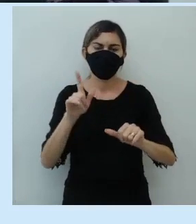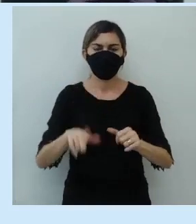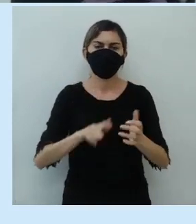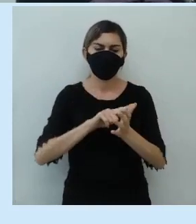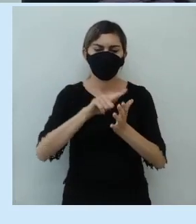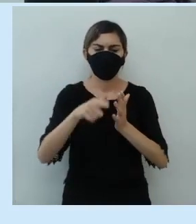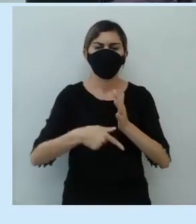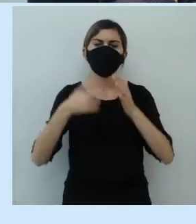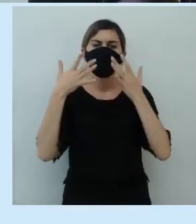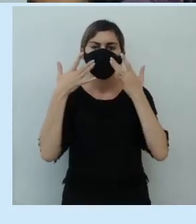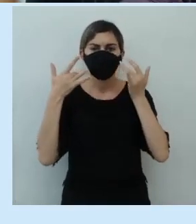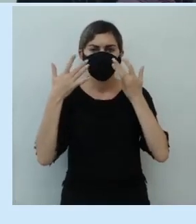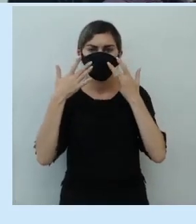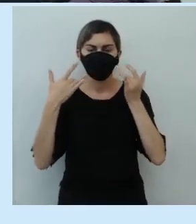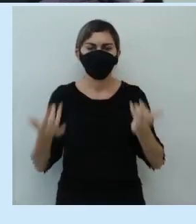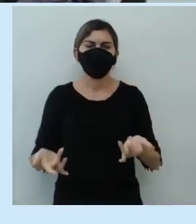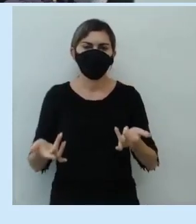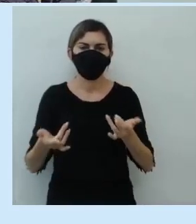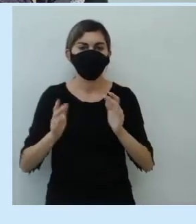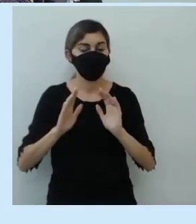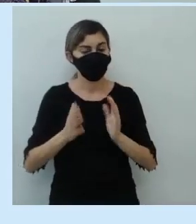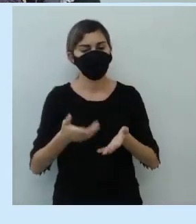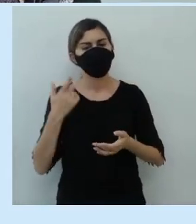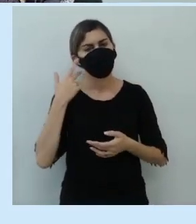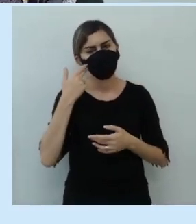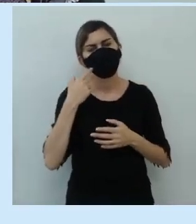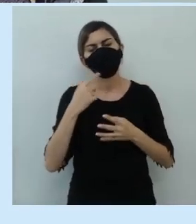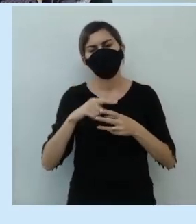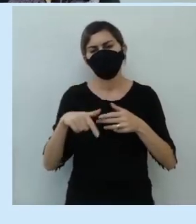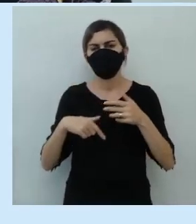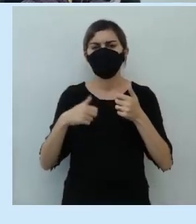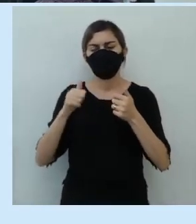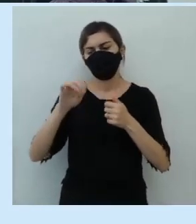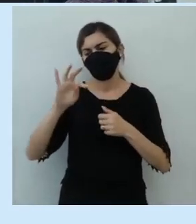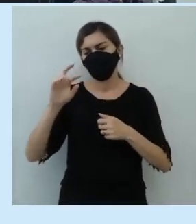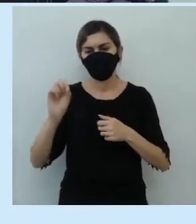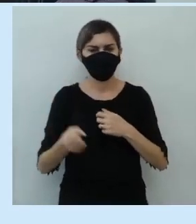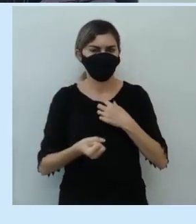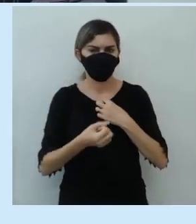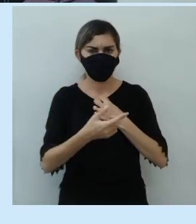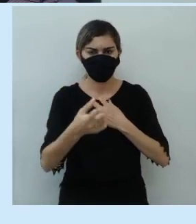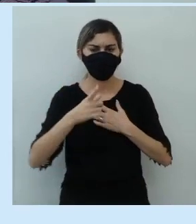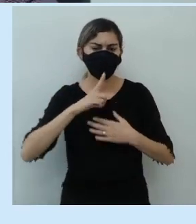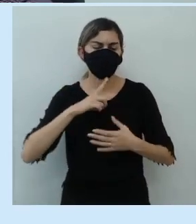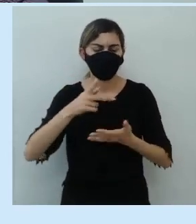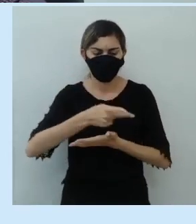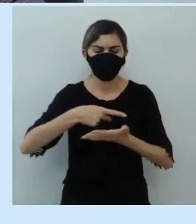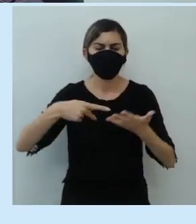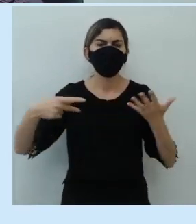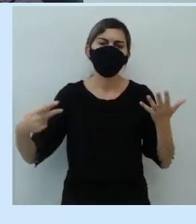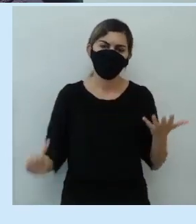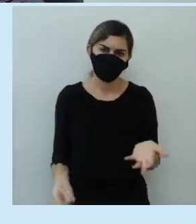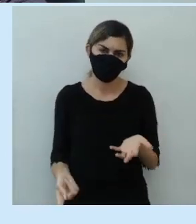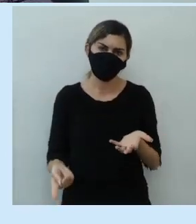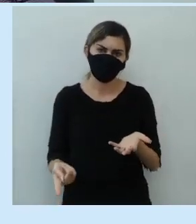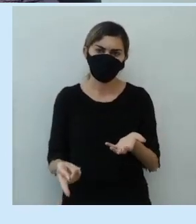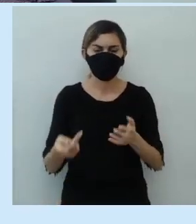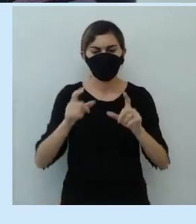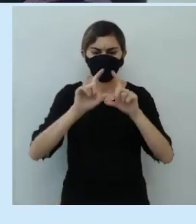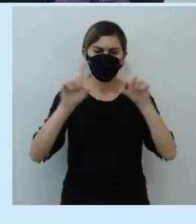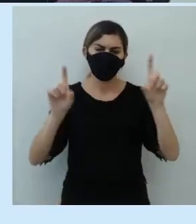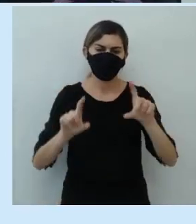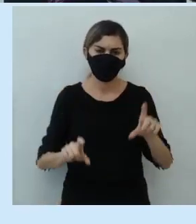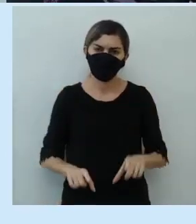gênero dramático. E normalmente é assim, dividido em atos. O que você tem no poema, que divide em